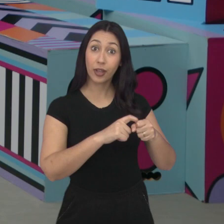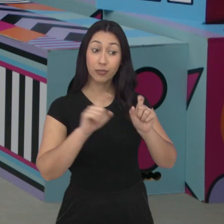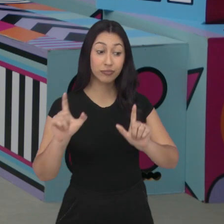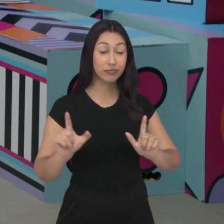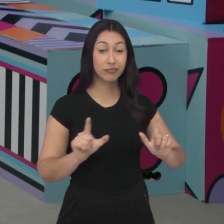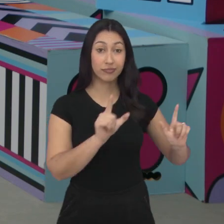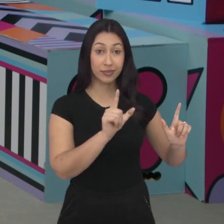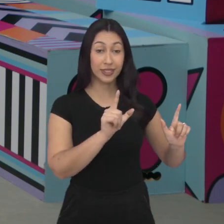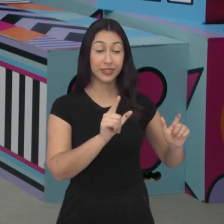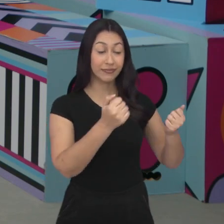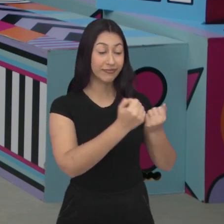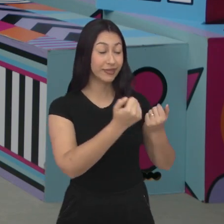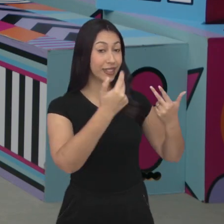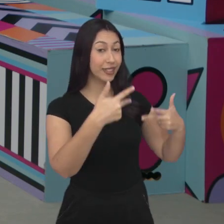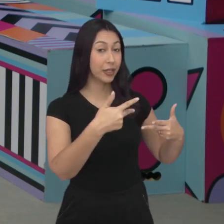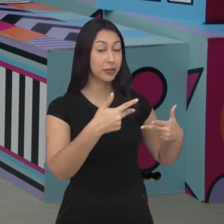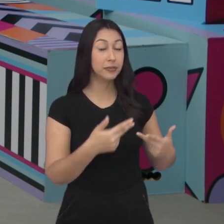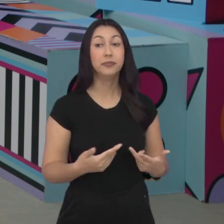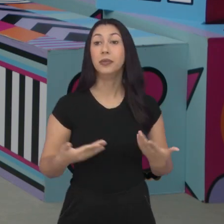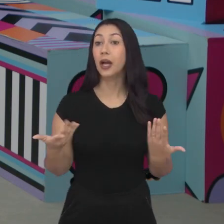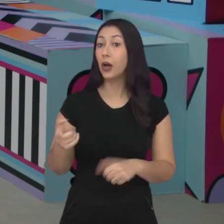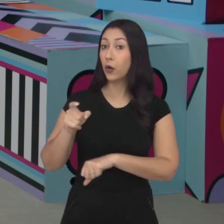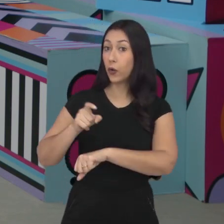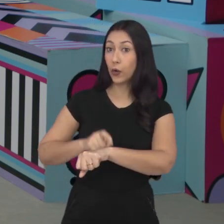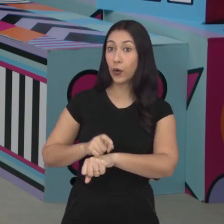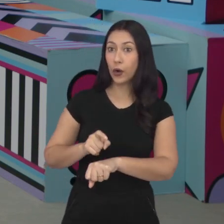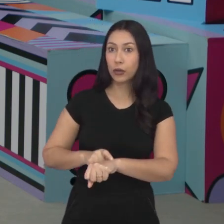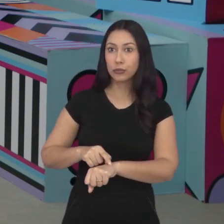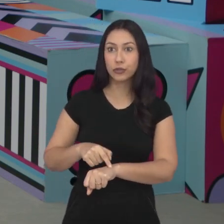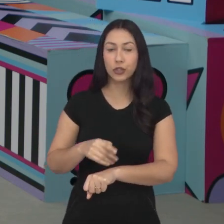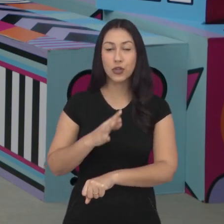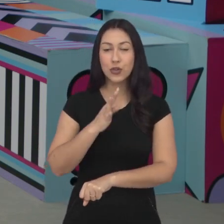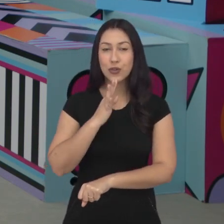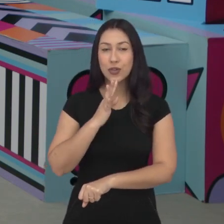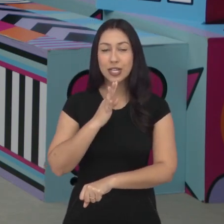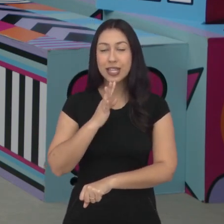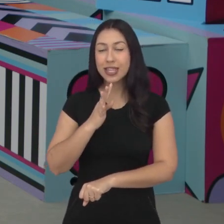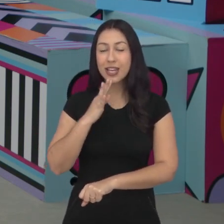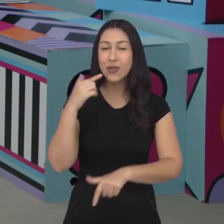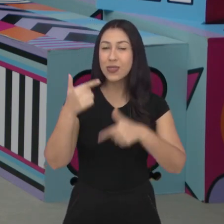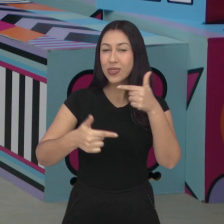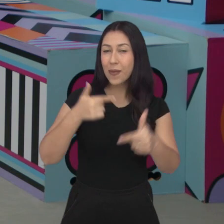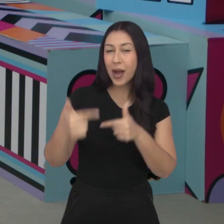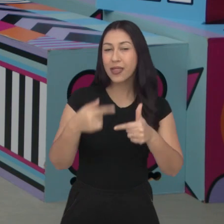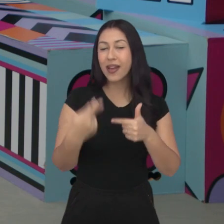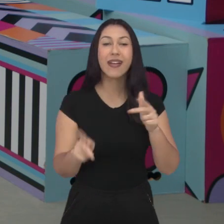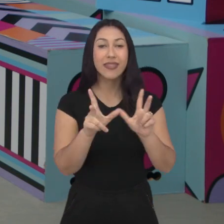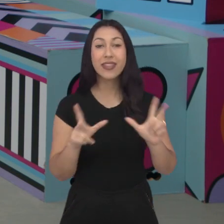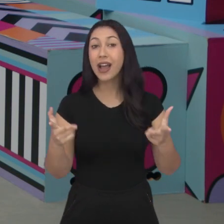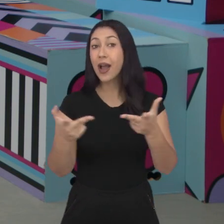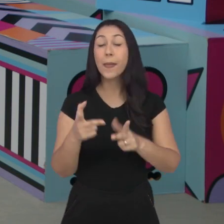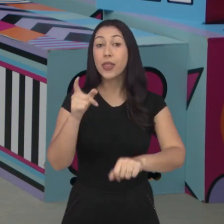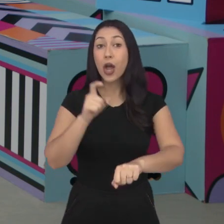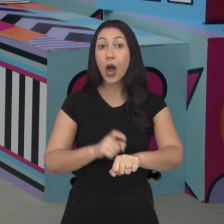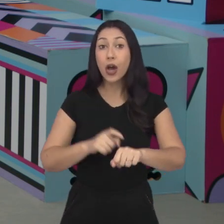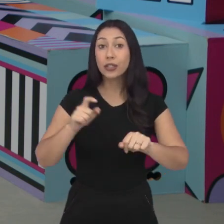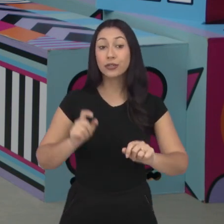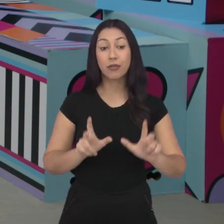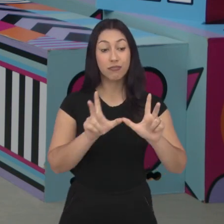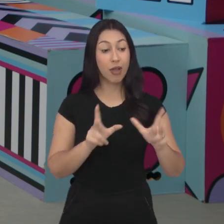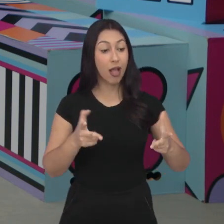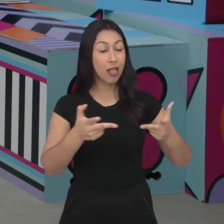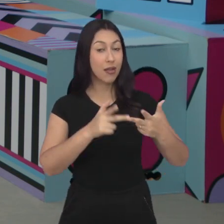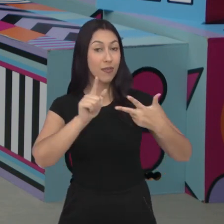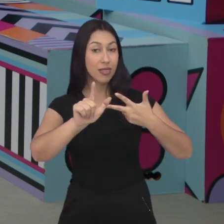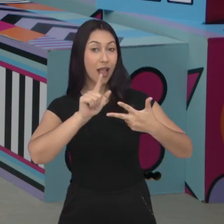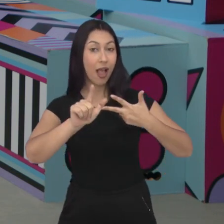De volta para o último bloco do Tá Ligado de hoje. E chegou a hora de ficar por dentro dos trabalhos aqui da Câmara. Chegou a hora